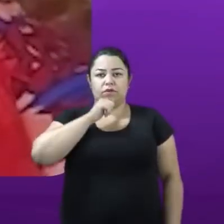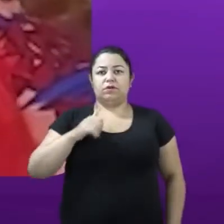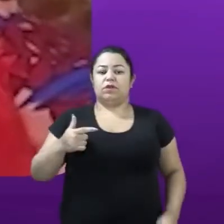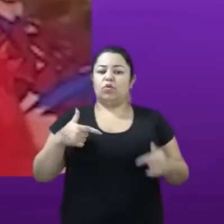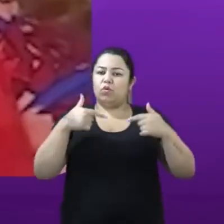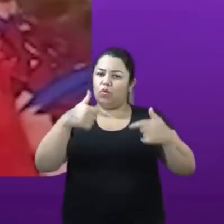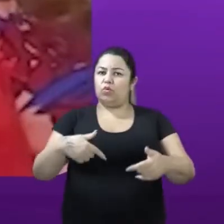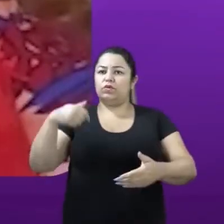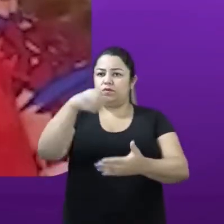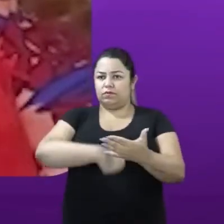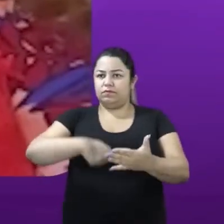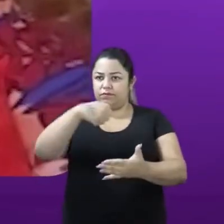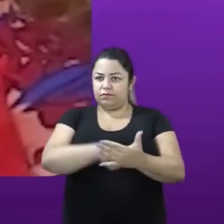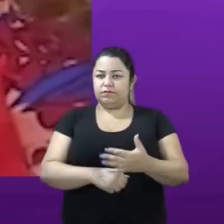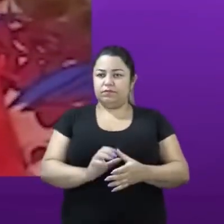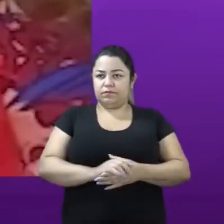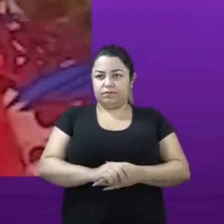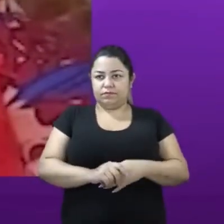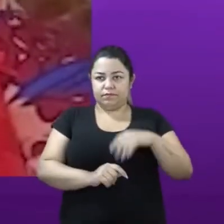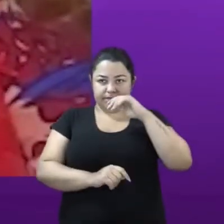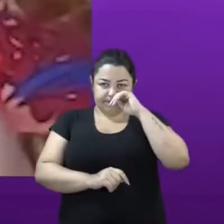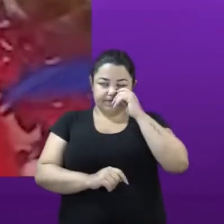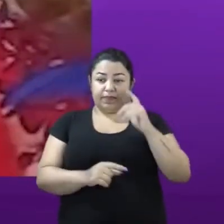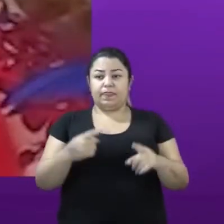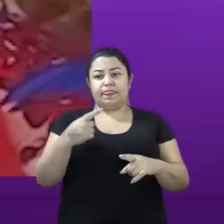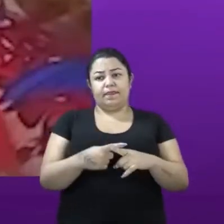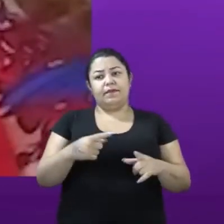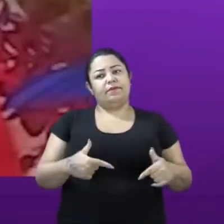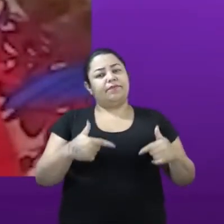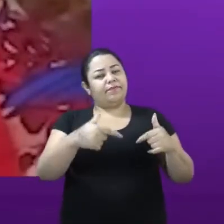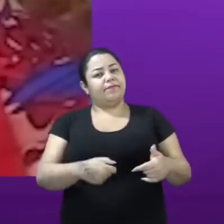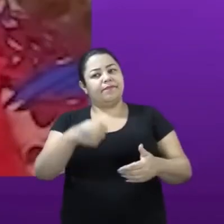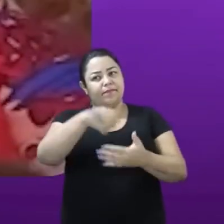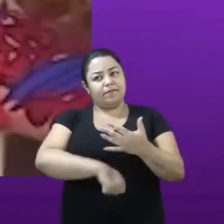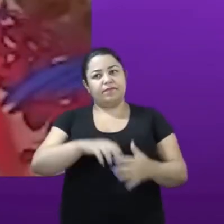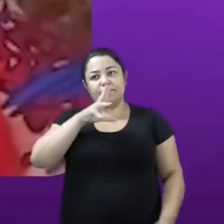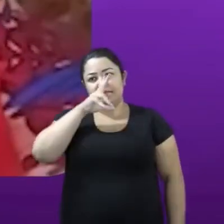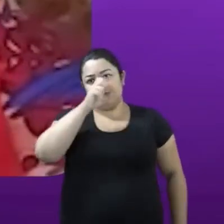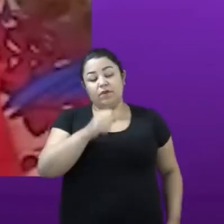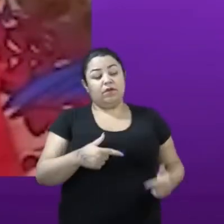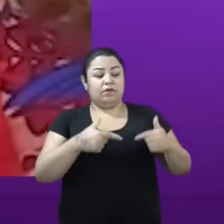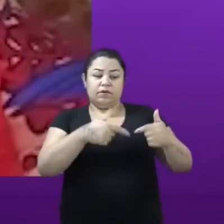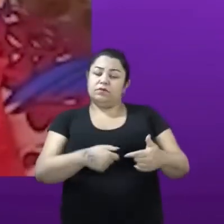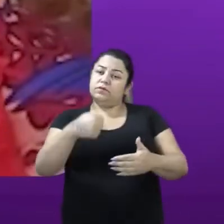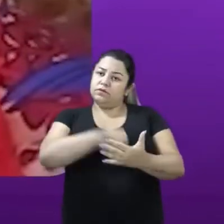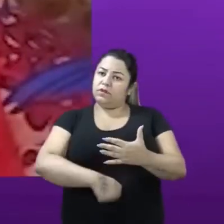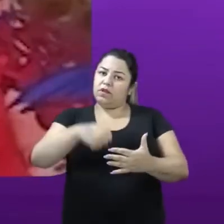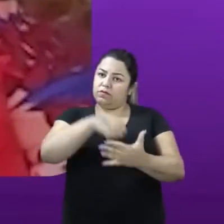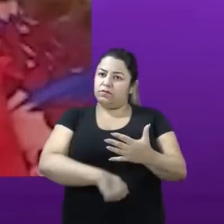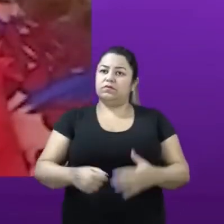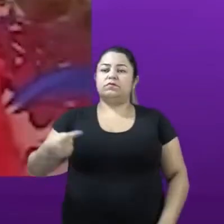lutam pelo PT. Porque justamente nessa garra, nessa força, nessa luta diária,